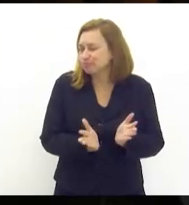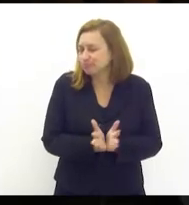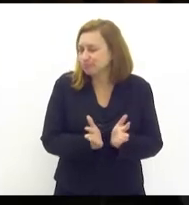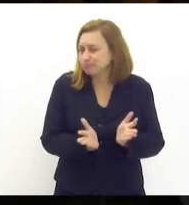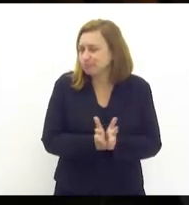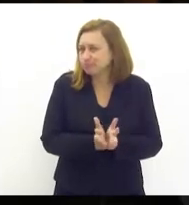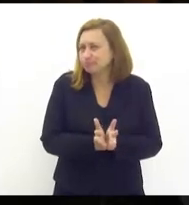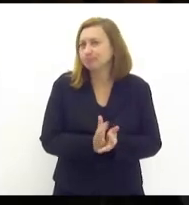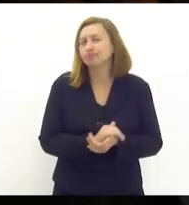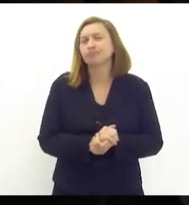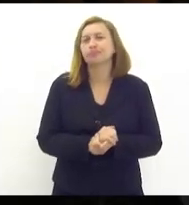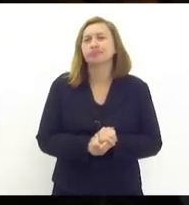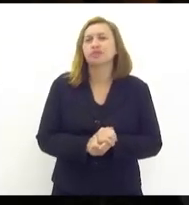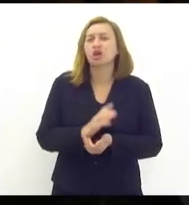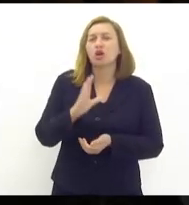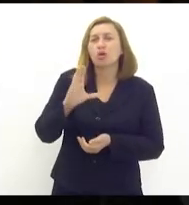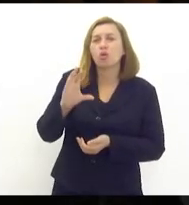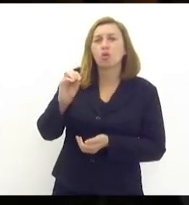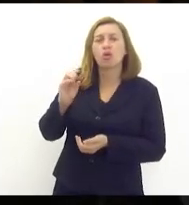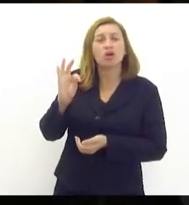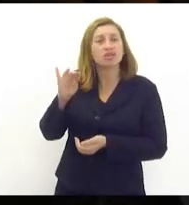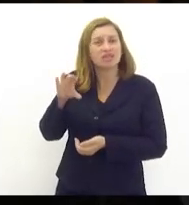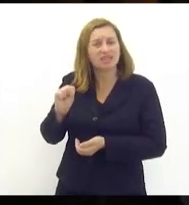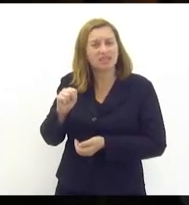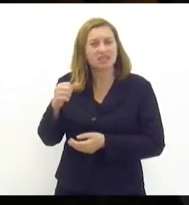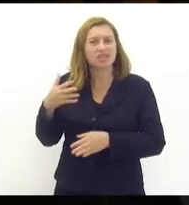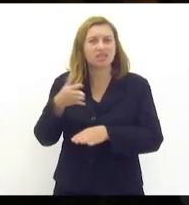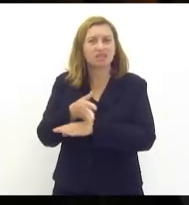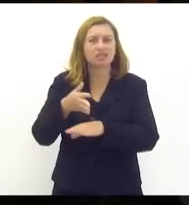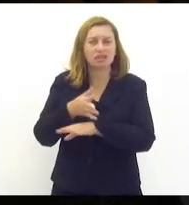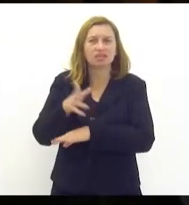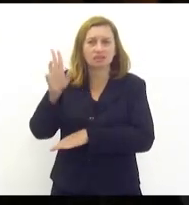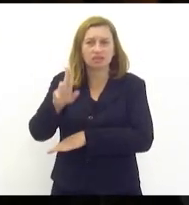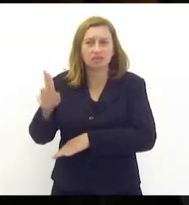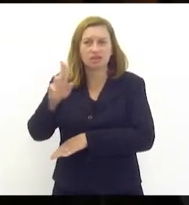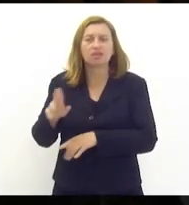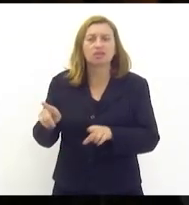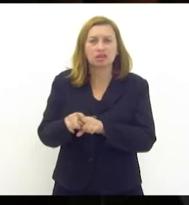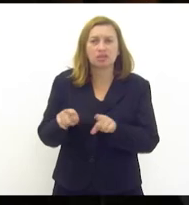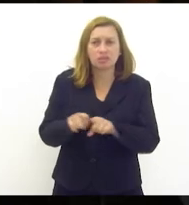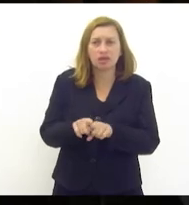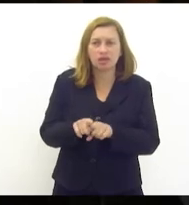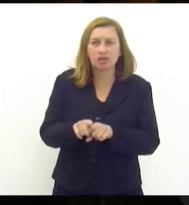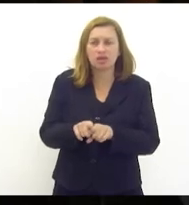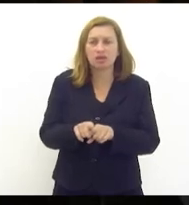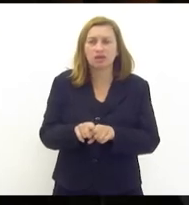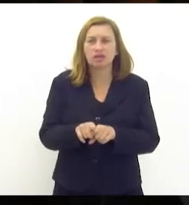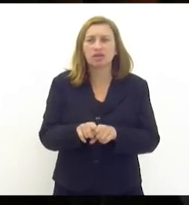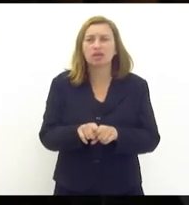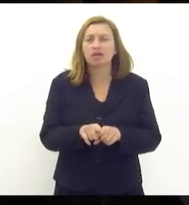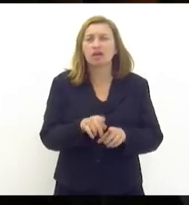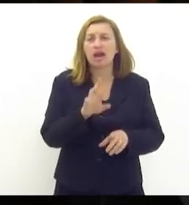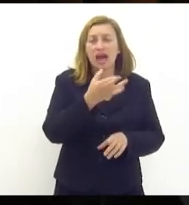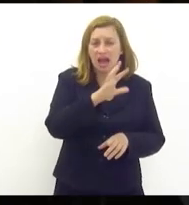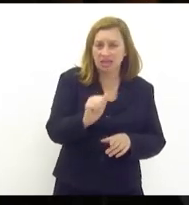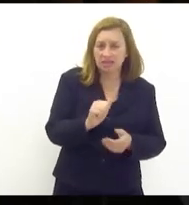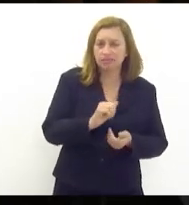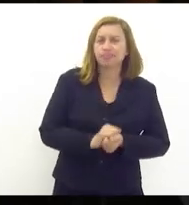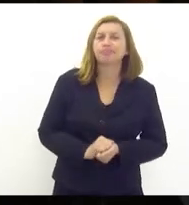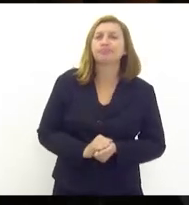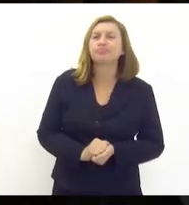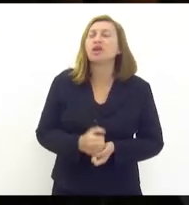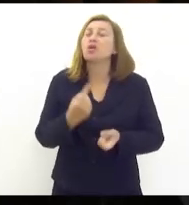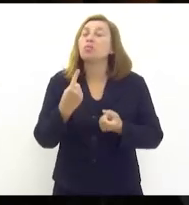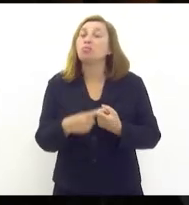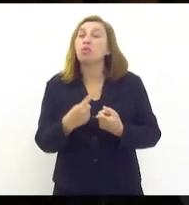e no caso das cotas de ingressos universidades também com corte de raça Por que que essas